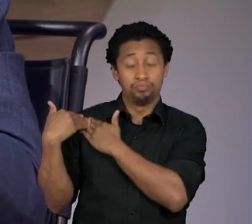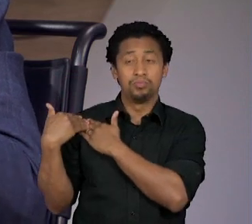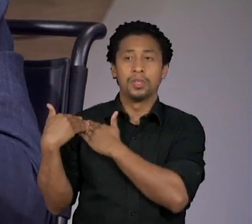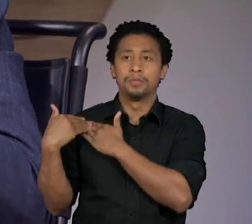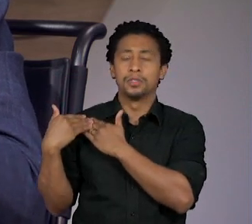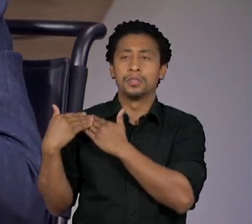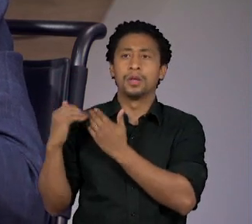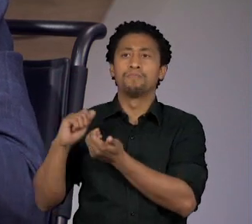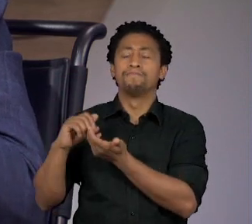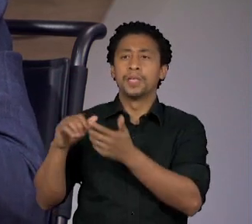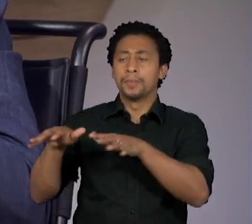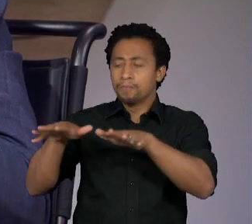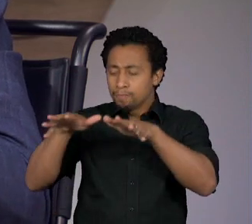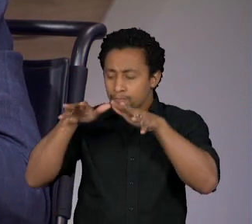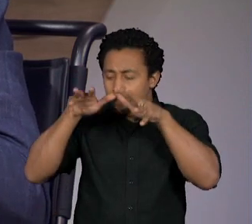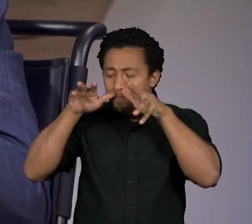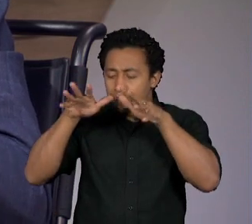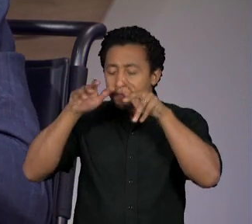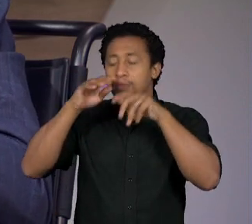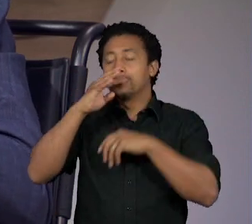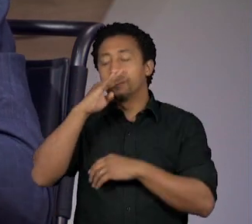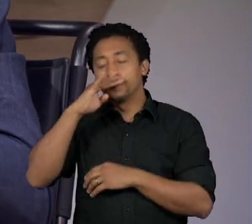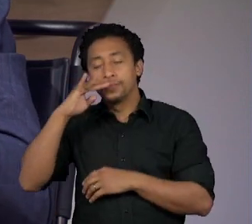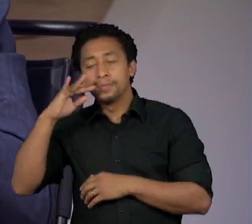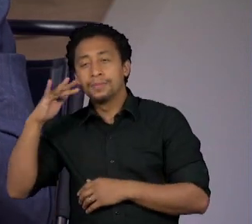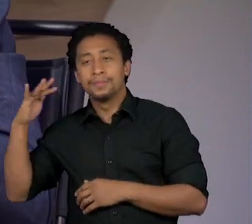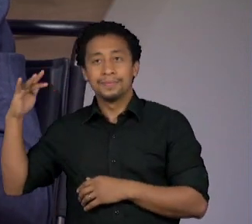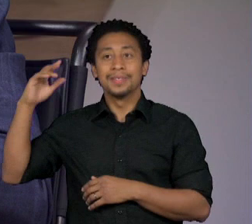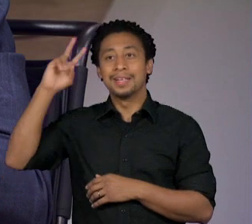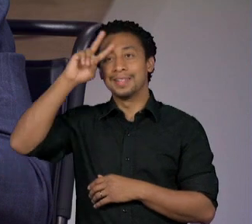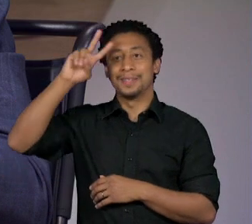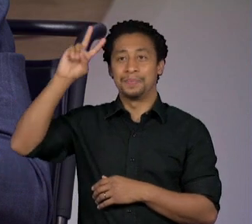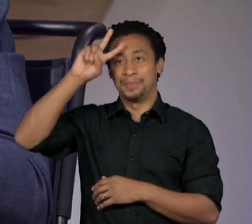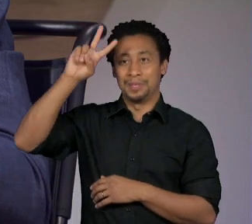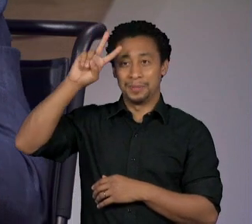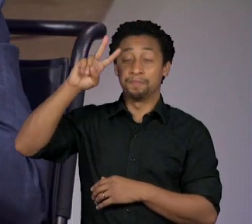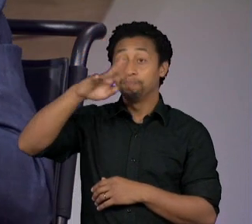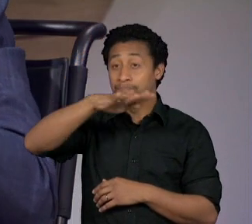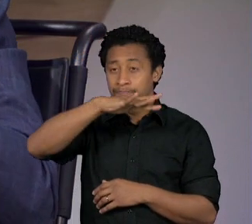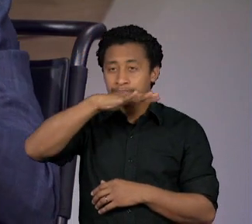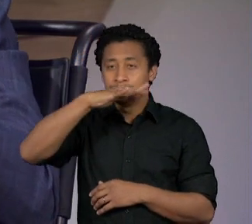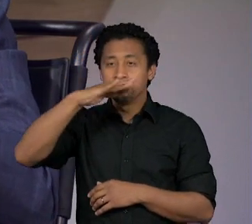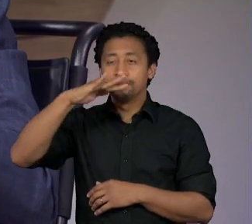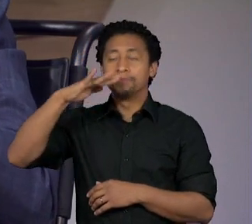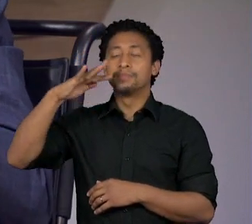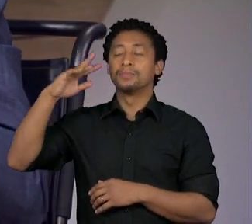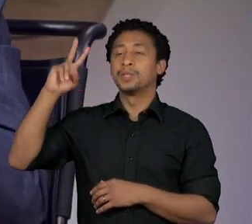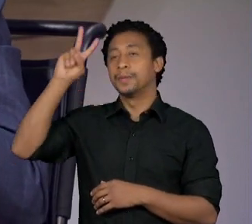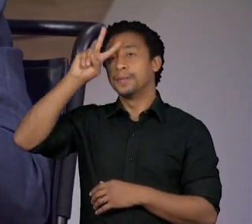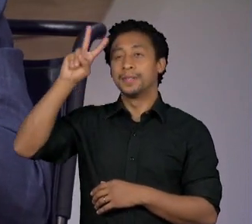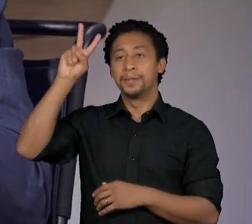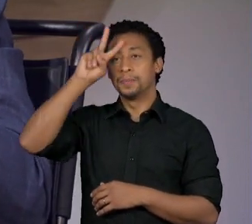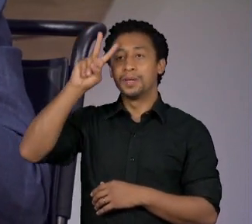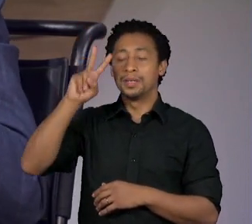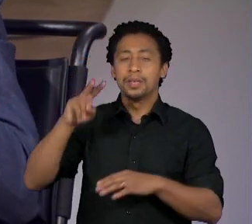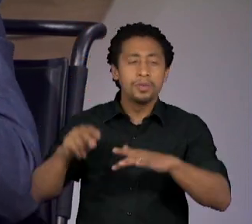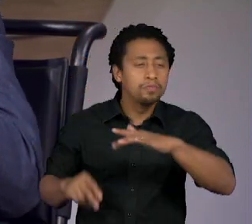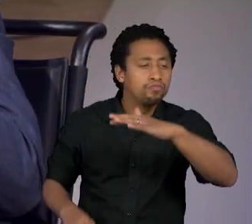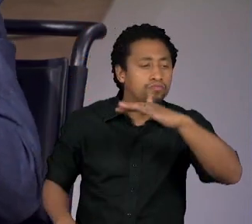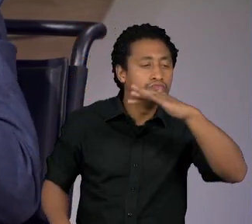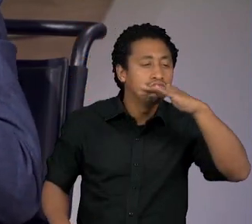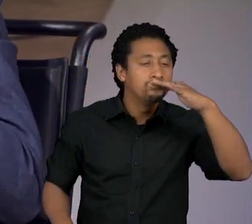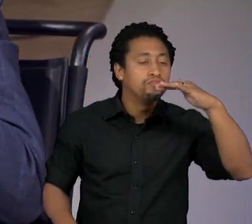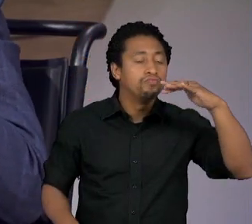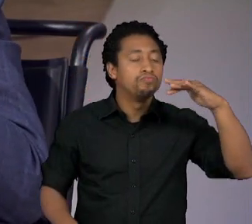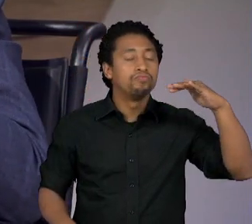próxima à área do cérebro da memória. Então, isso mostra como, por exemplo, o olfato, ele traz memórias. Então, você sente você está passando